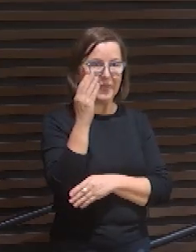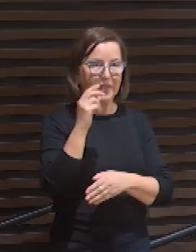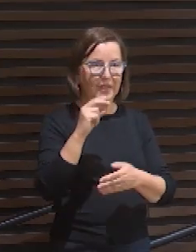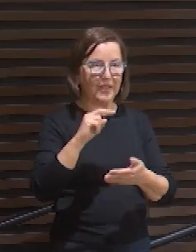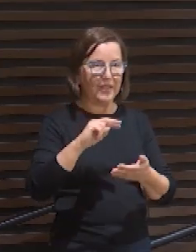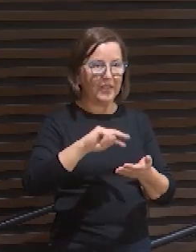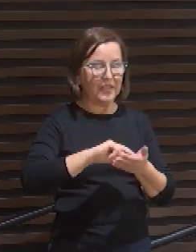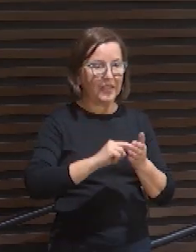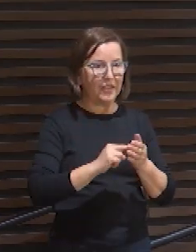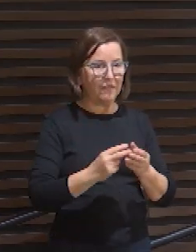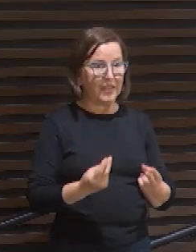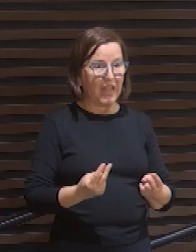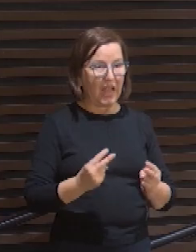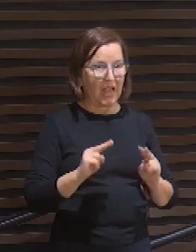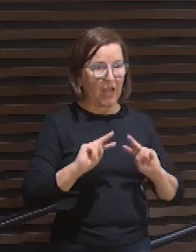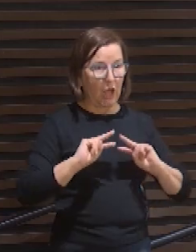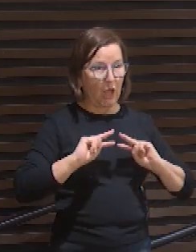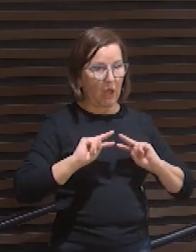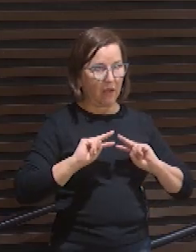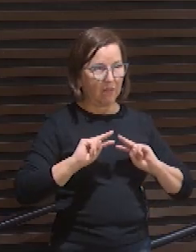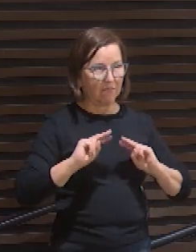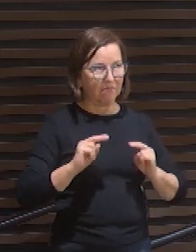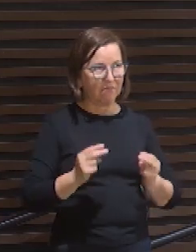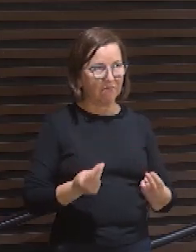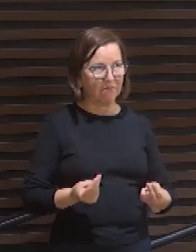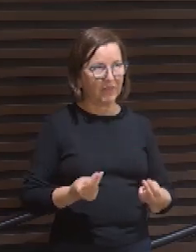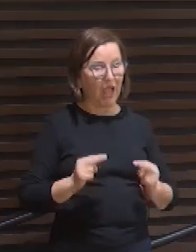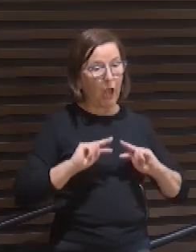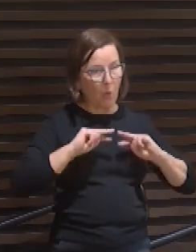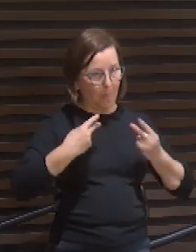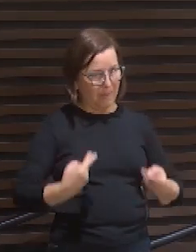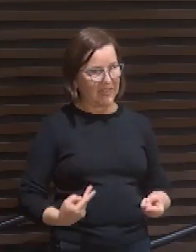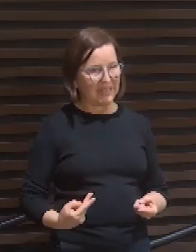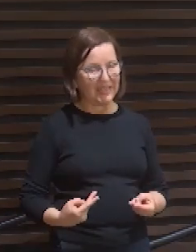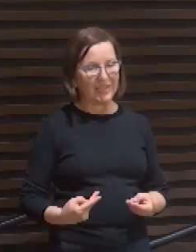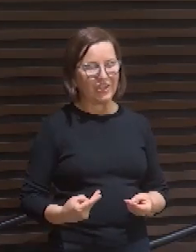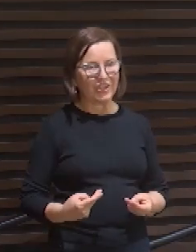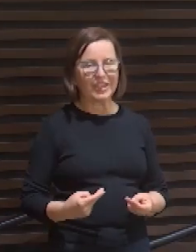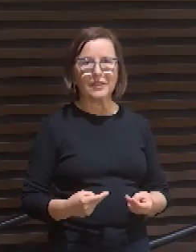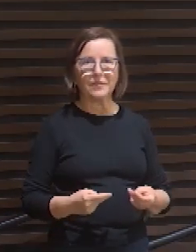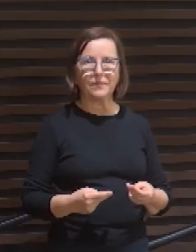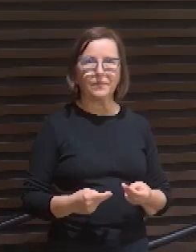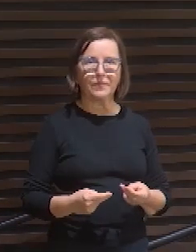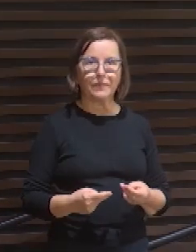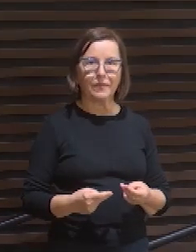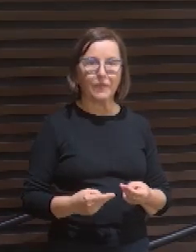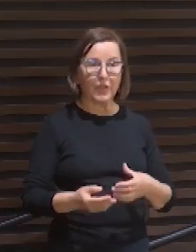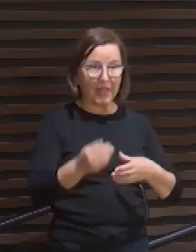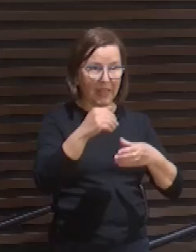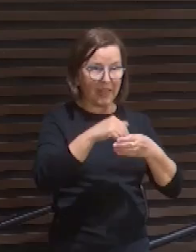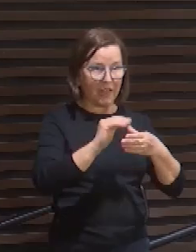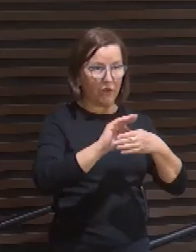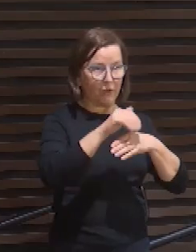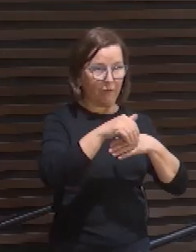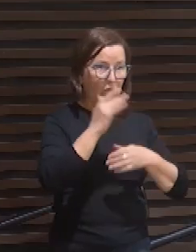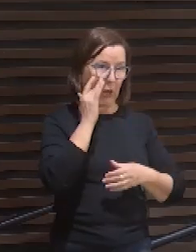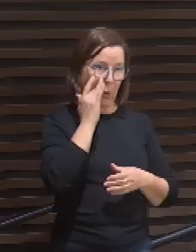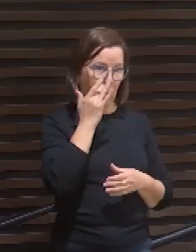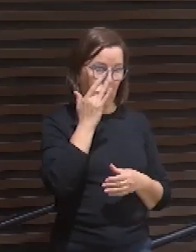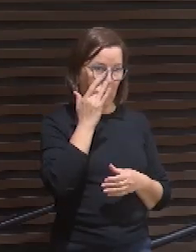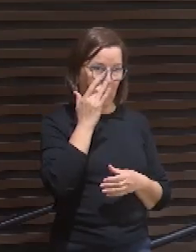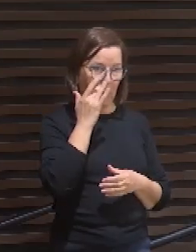humanidade, ouro divindade, coberto por dentro e por fora. E